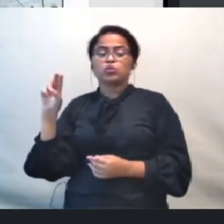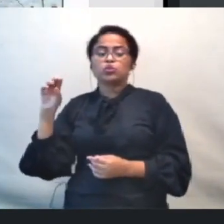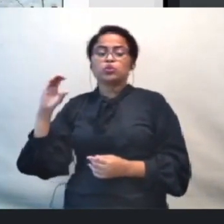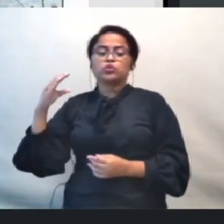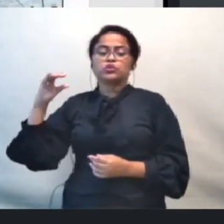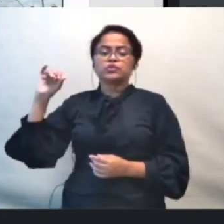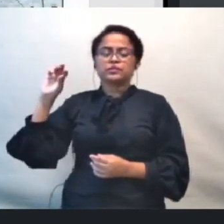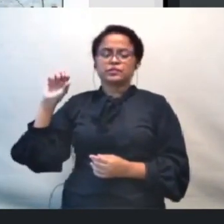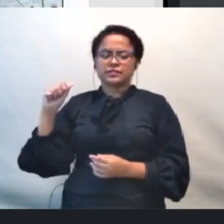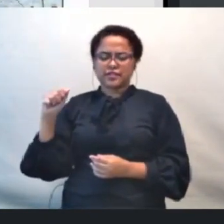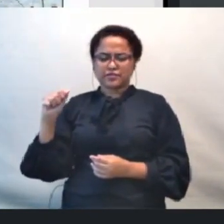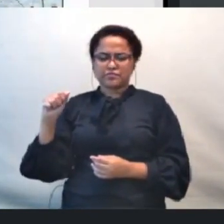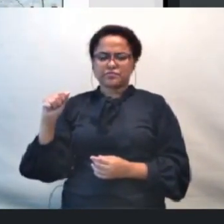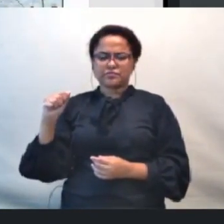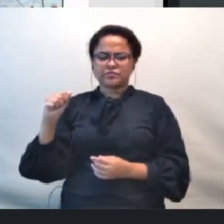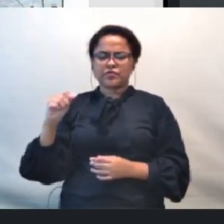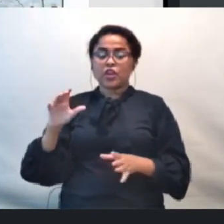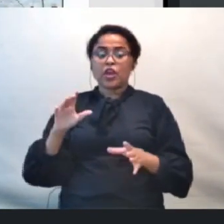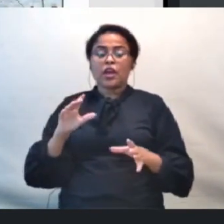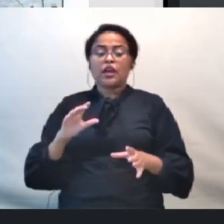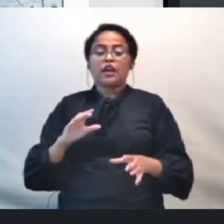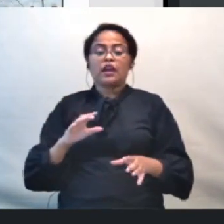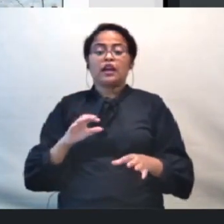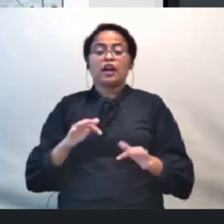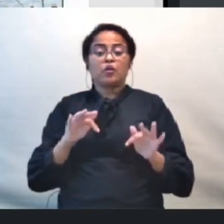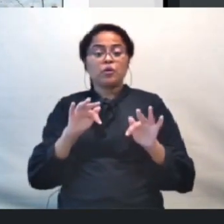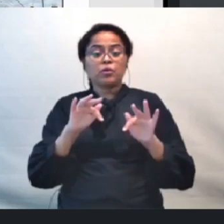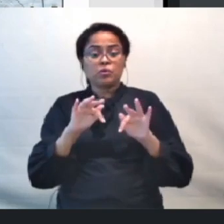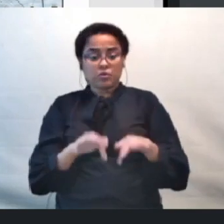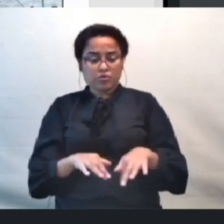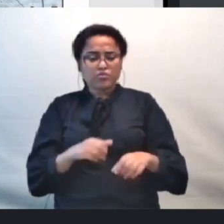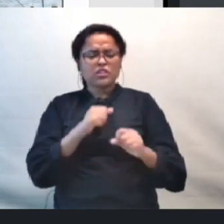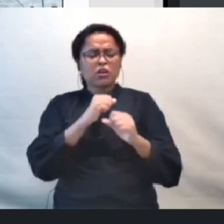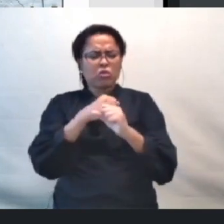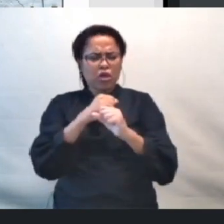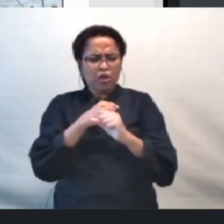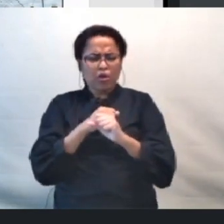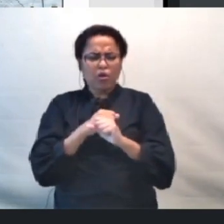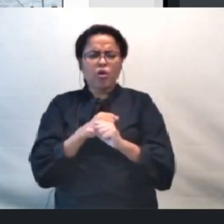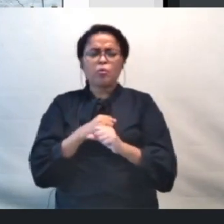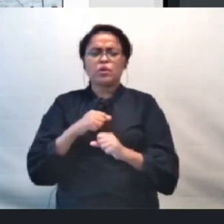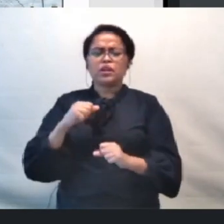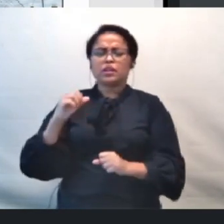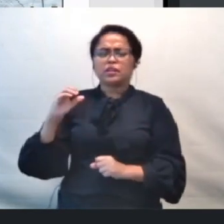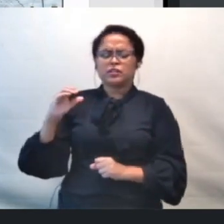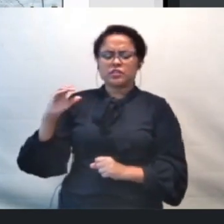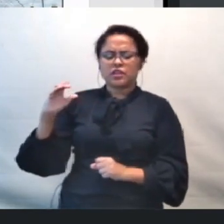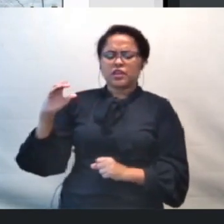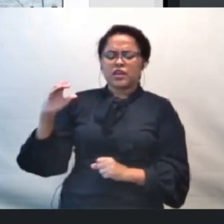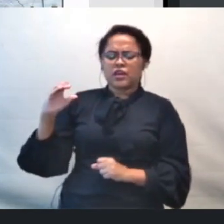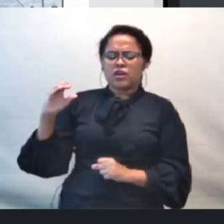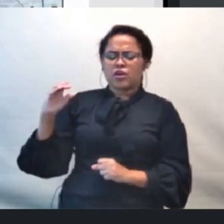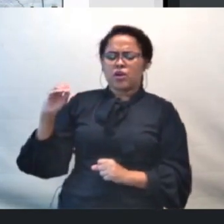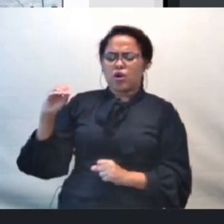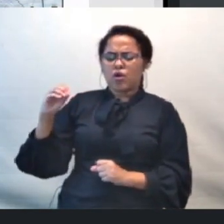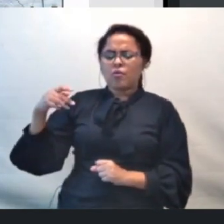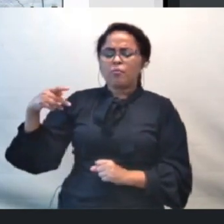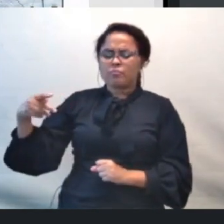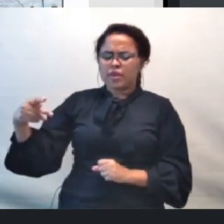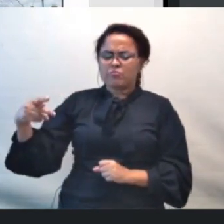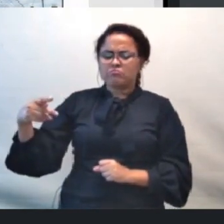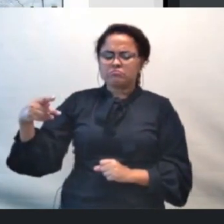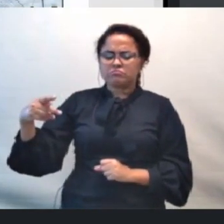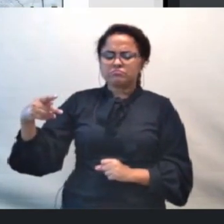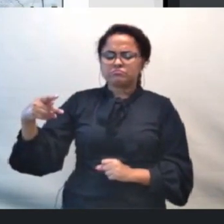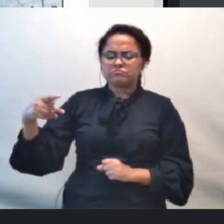Aqui a conclusão de 6 empreendimentos do AP. Nós temos cada um deles, o número do empreendimento no ano